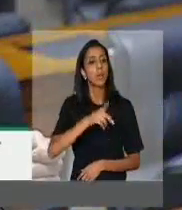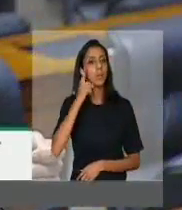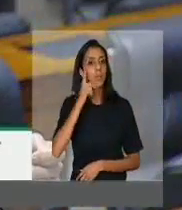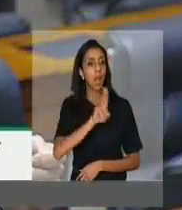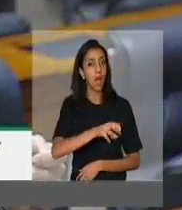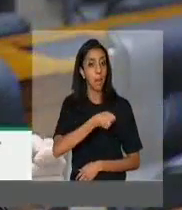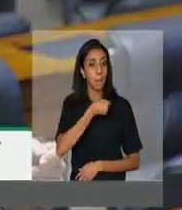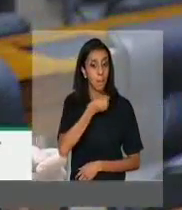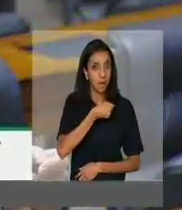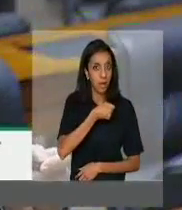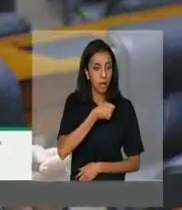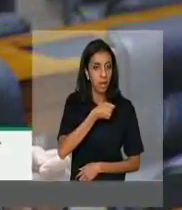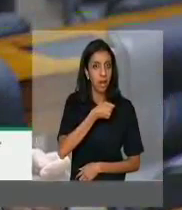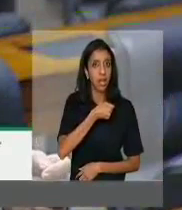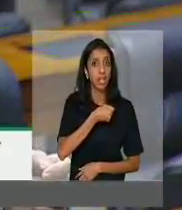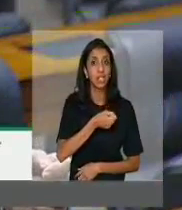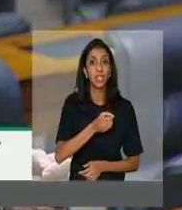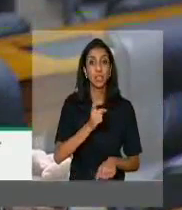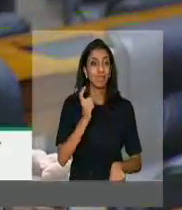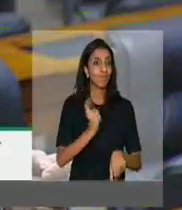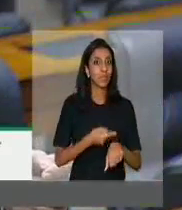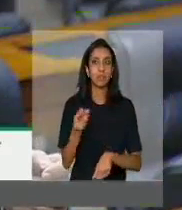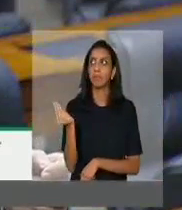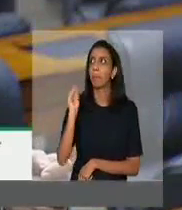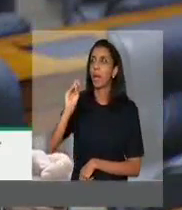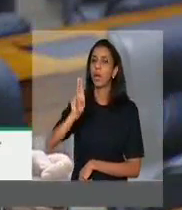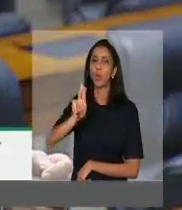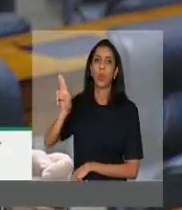palavra, o nome dele já constar no painel.